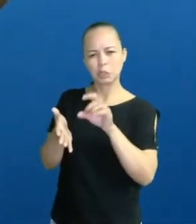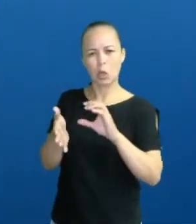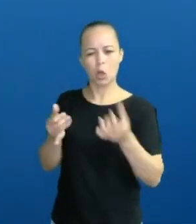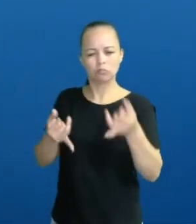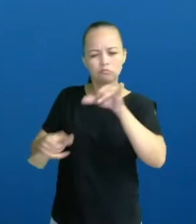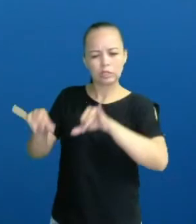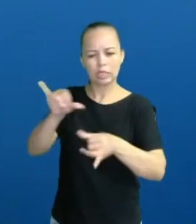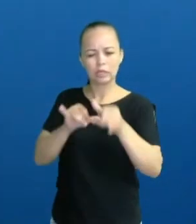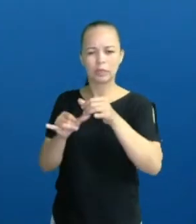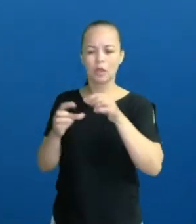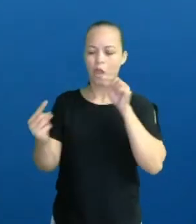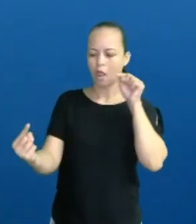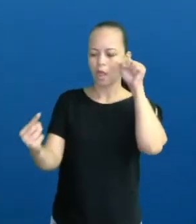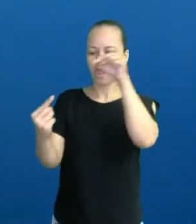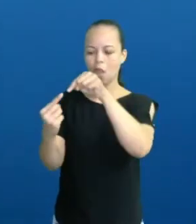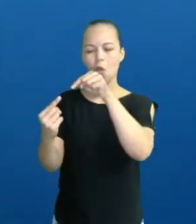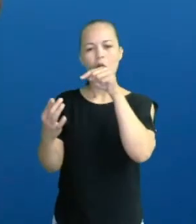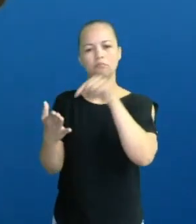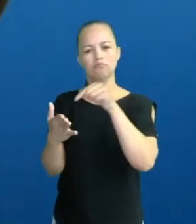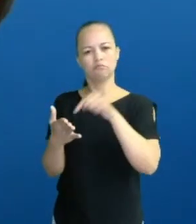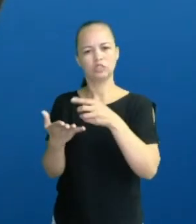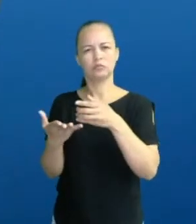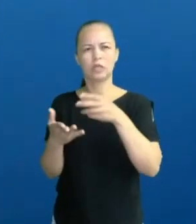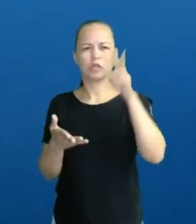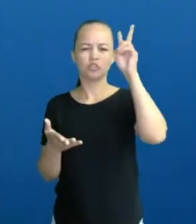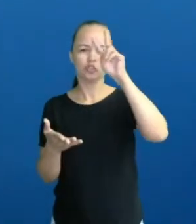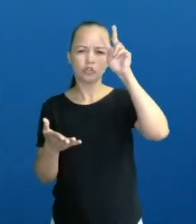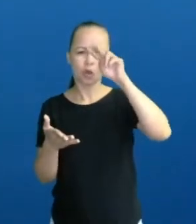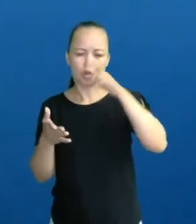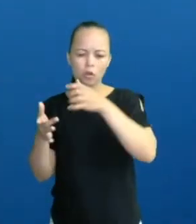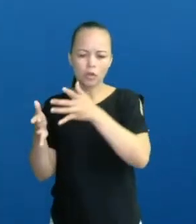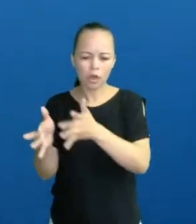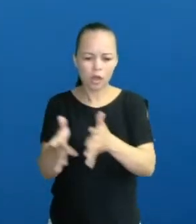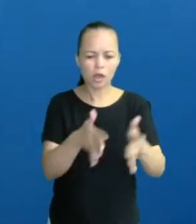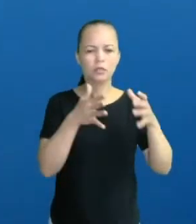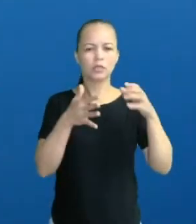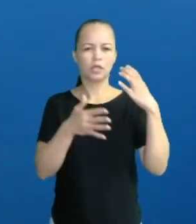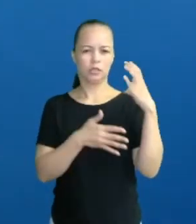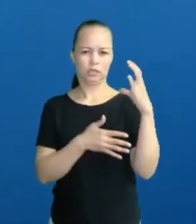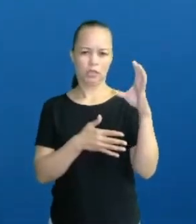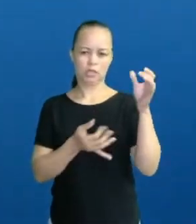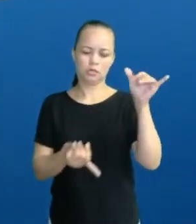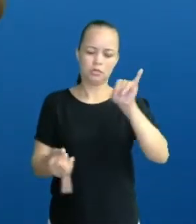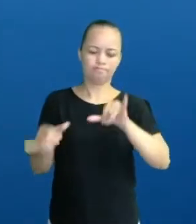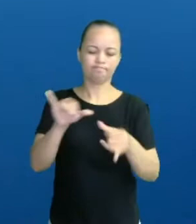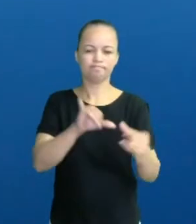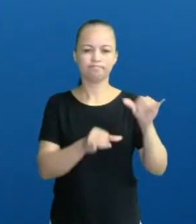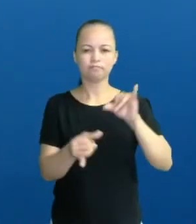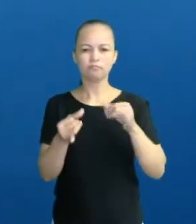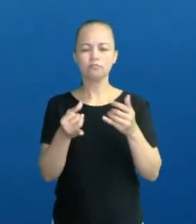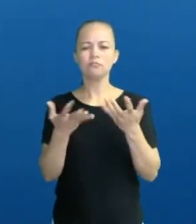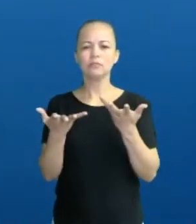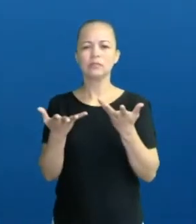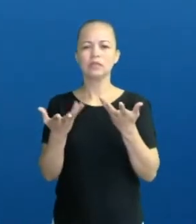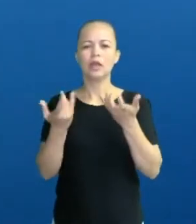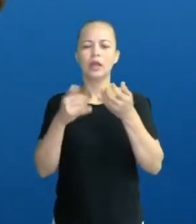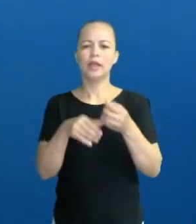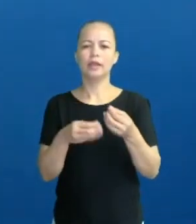o objetivo de falar sobre a história da ciência química, de uma forma que faz uma